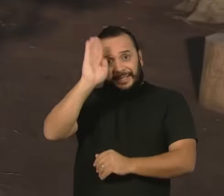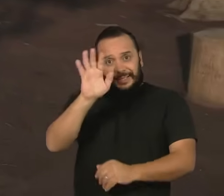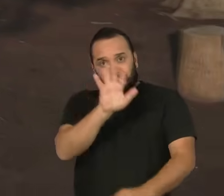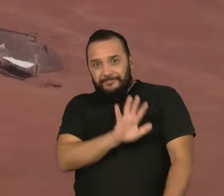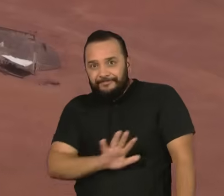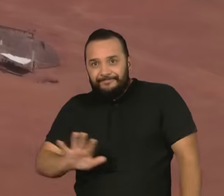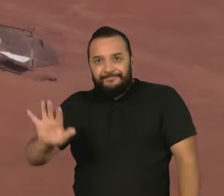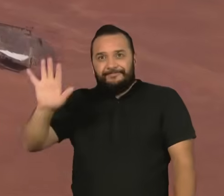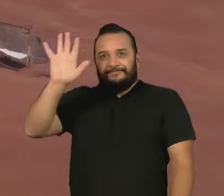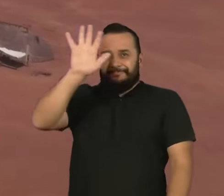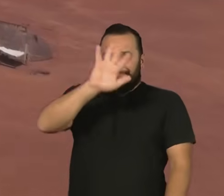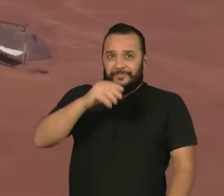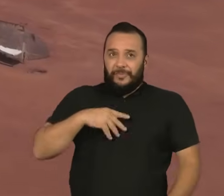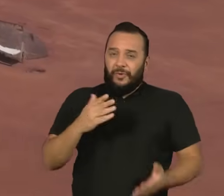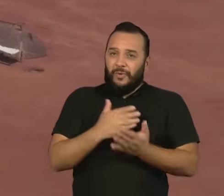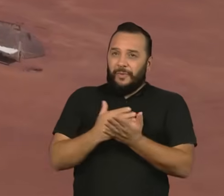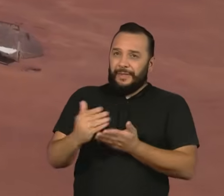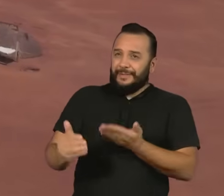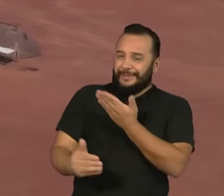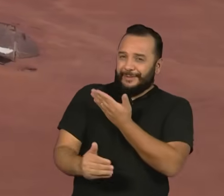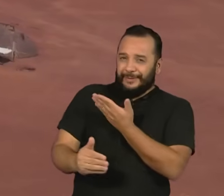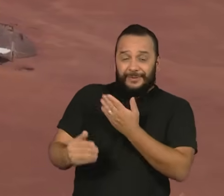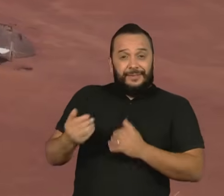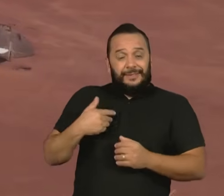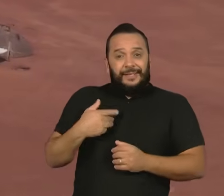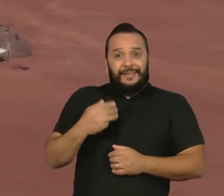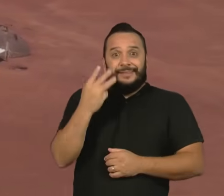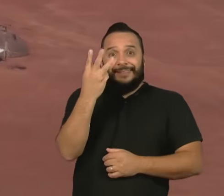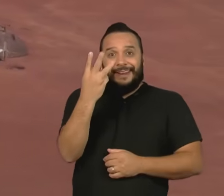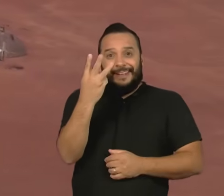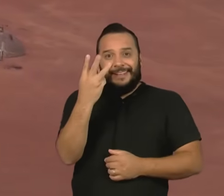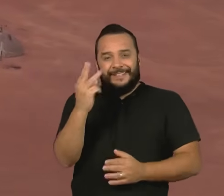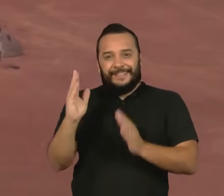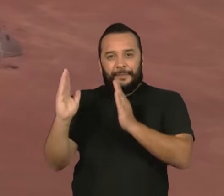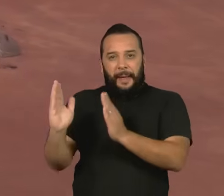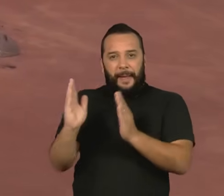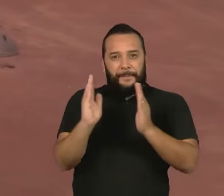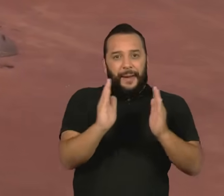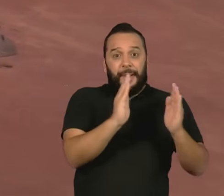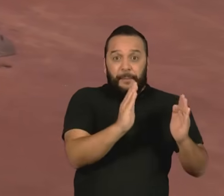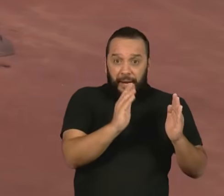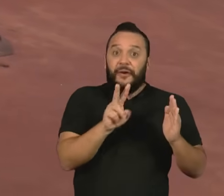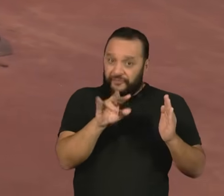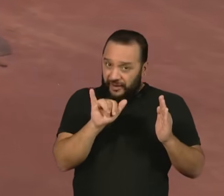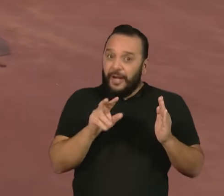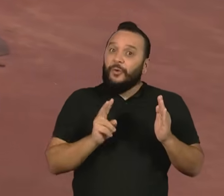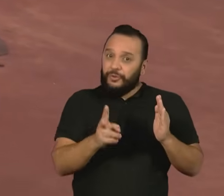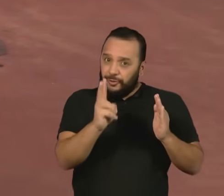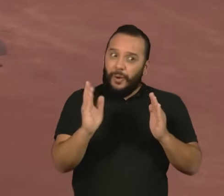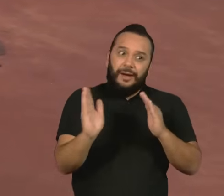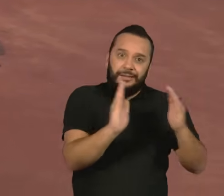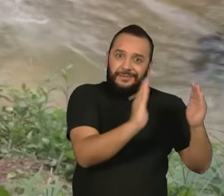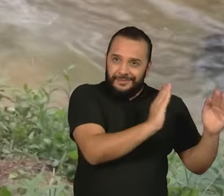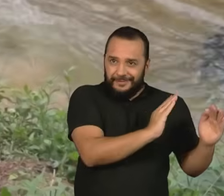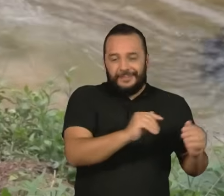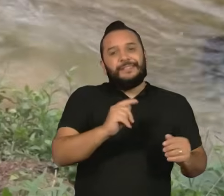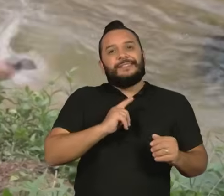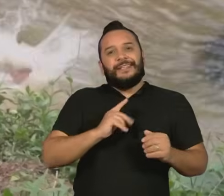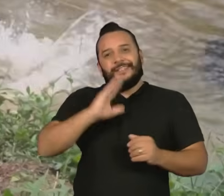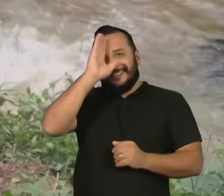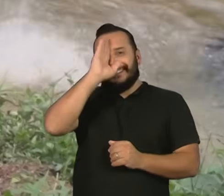país. Estreou com uma temporada de 3 episódios e prevê outras. Disponível gratuitamente na